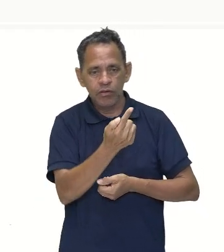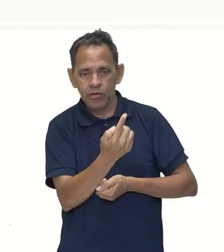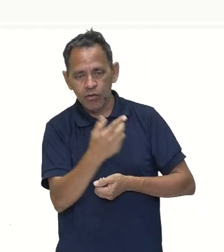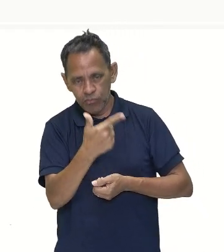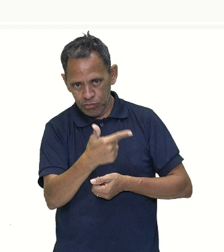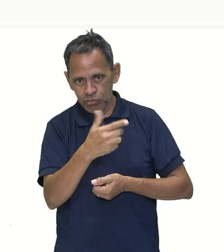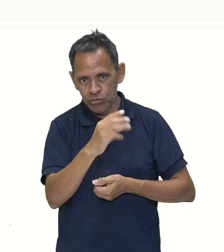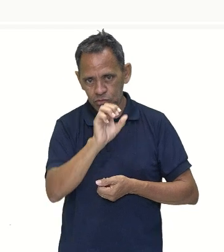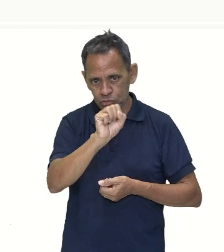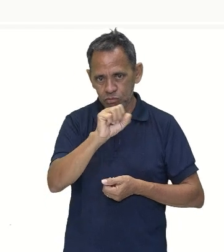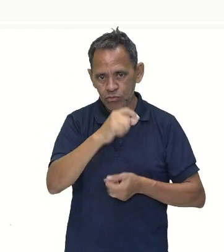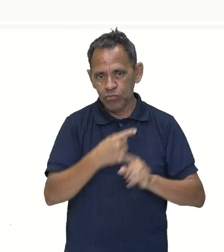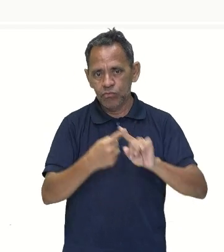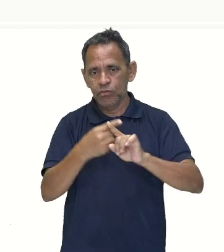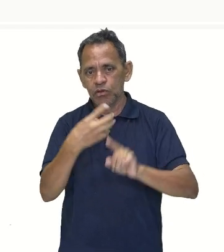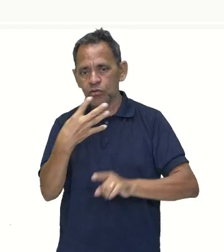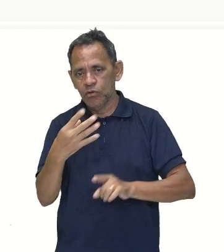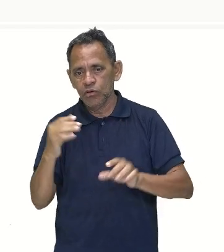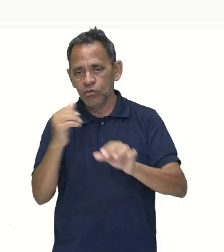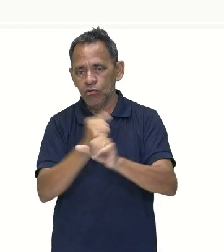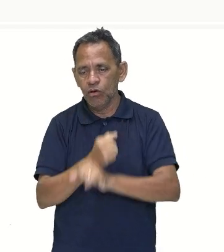4, que é igual a